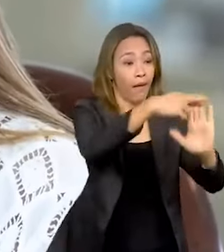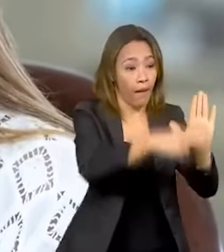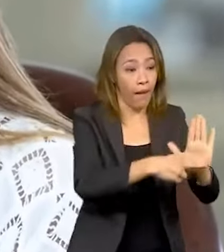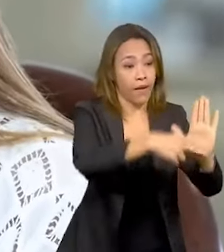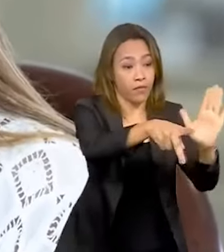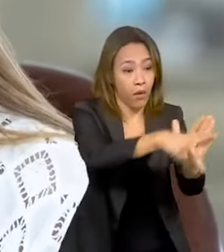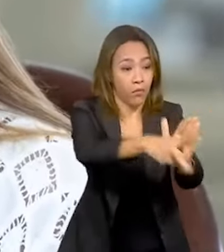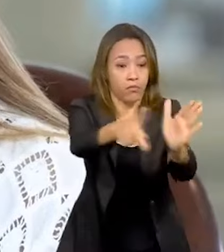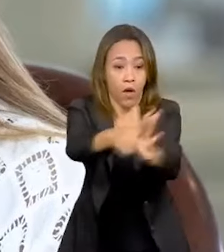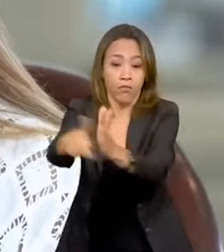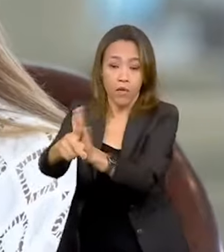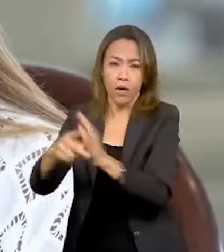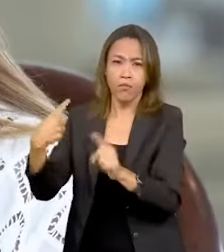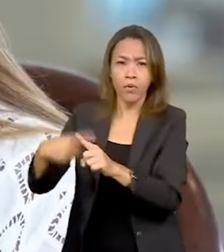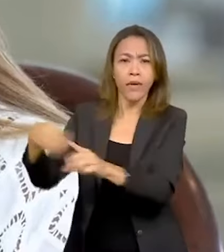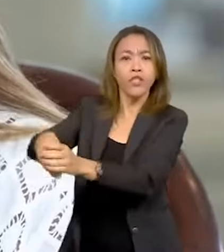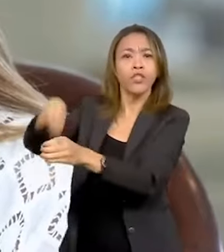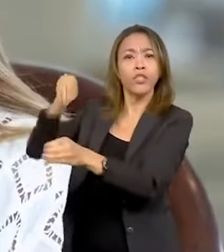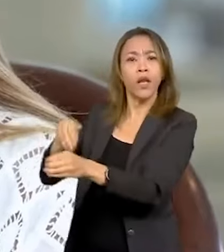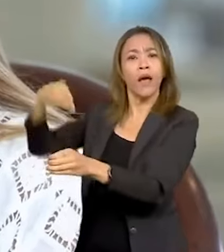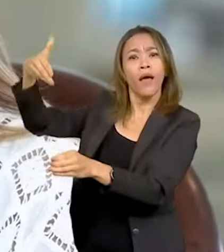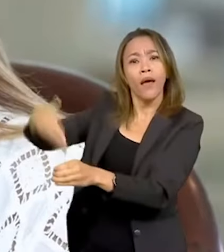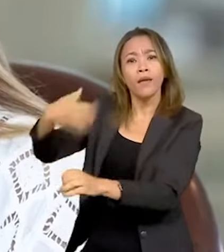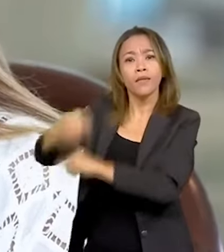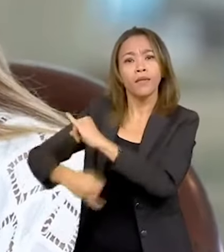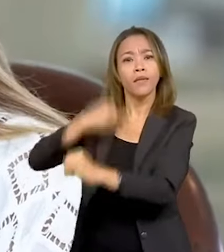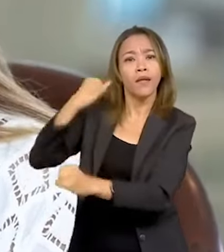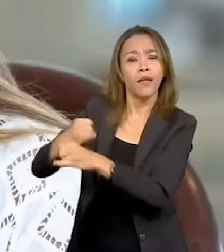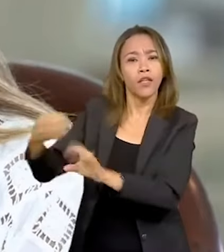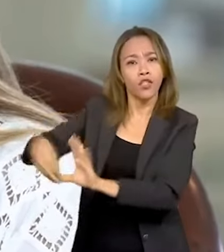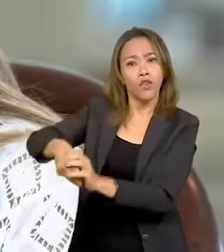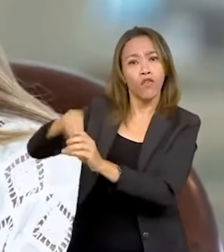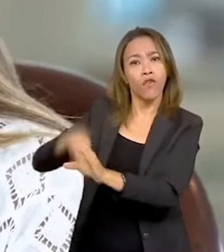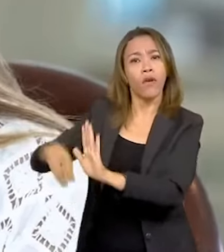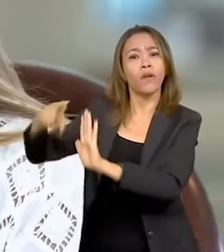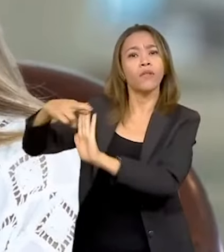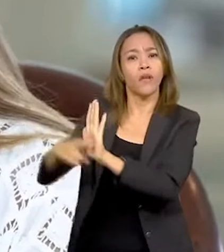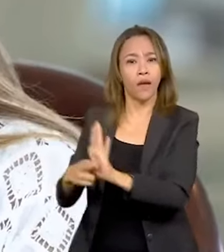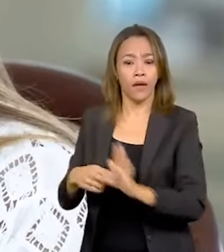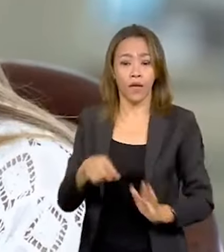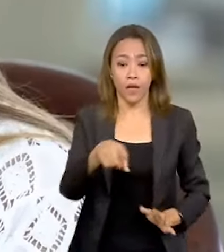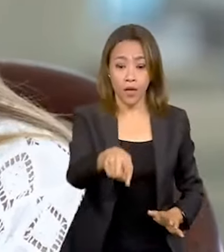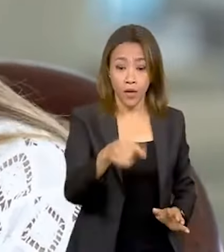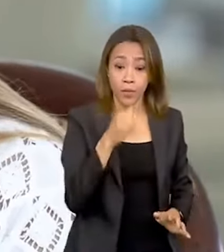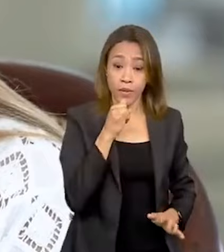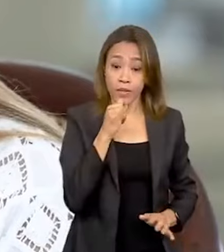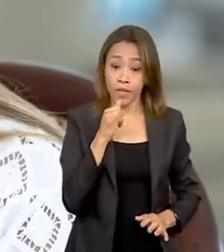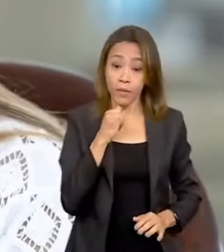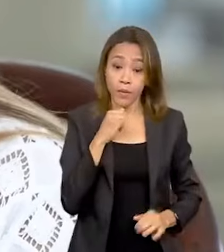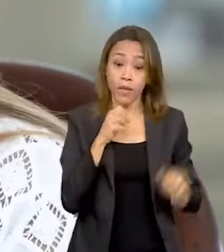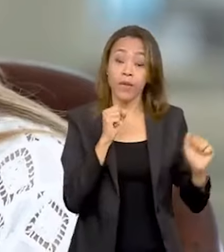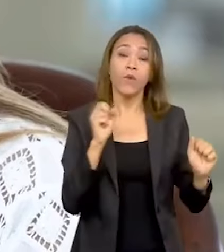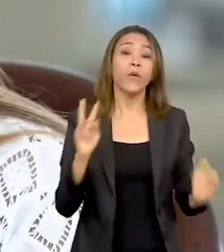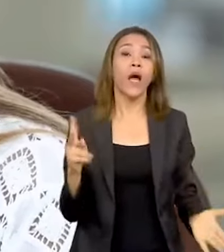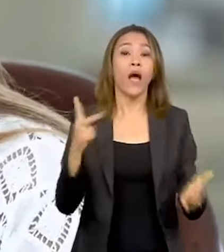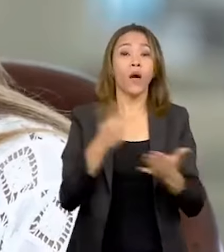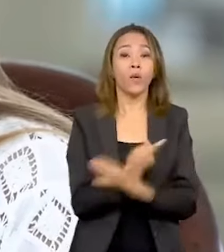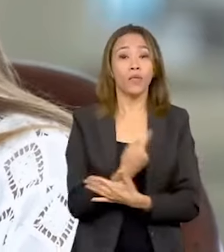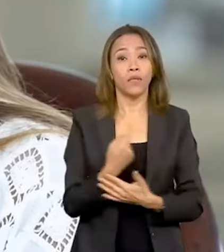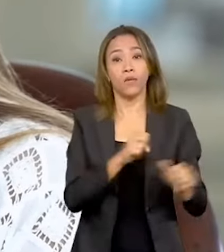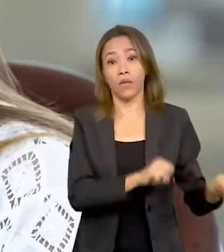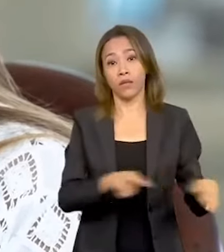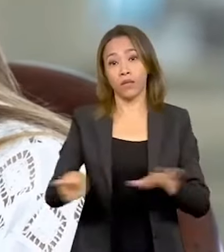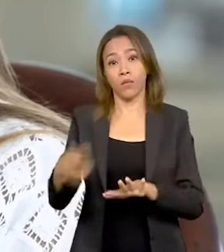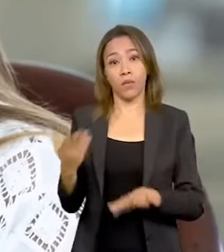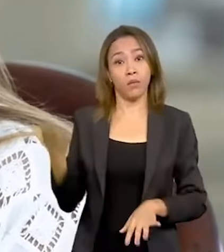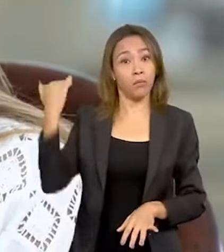fora disso né o o show que aconteceu semana passada eu já já tô Como eu disse né na nota que eu fiz né É